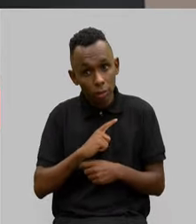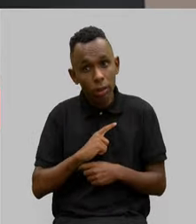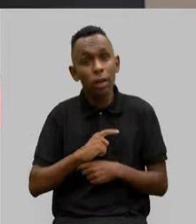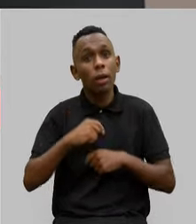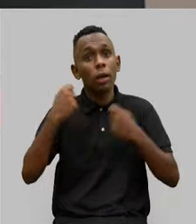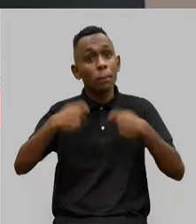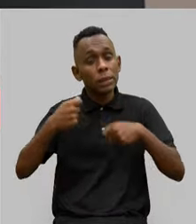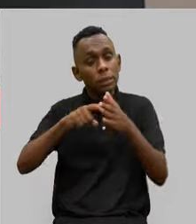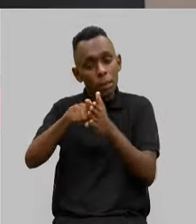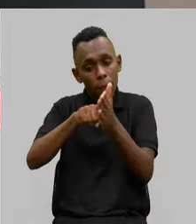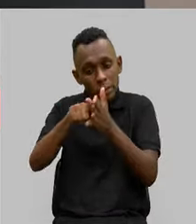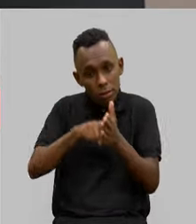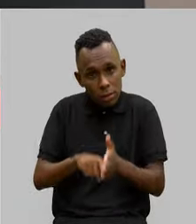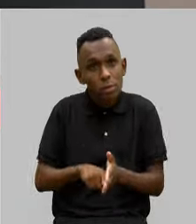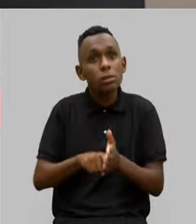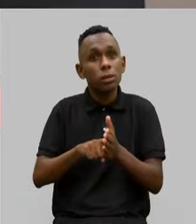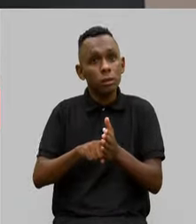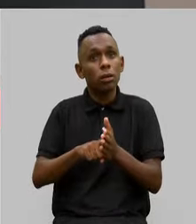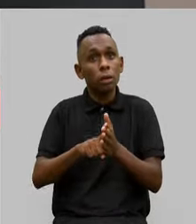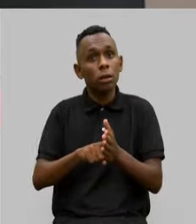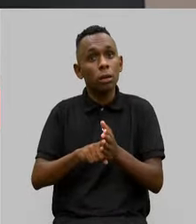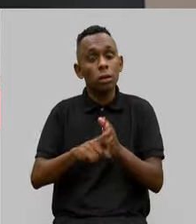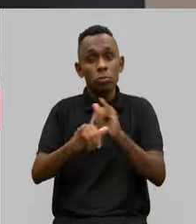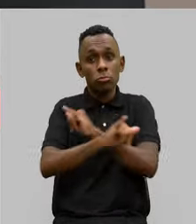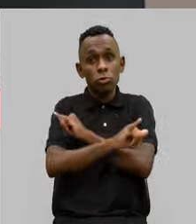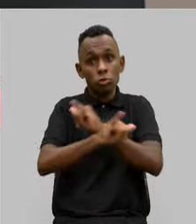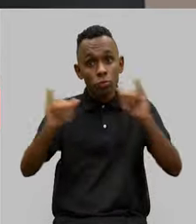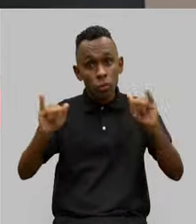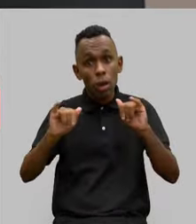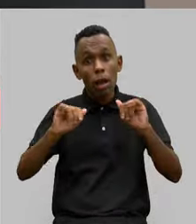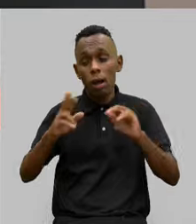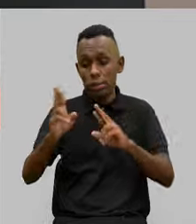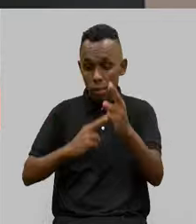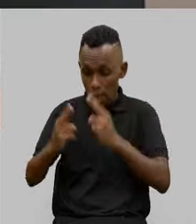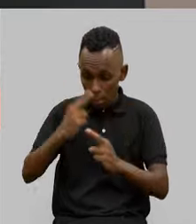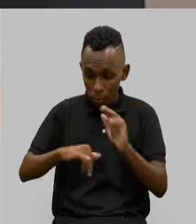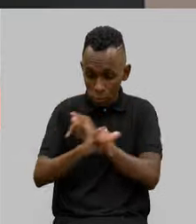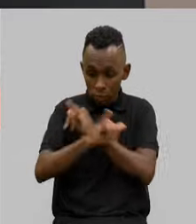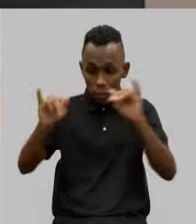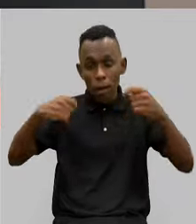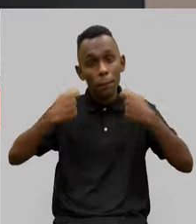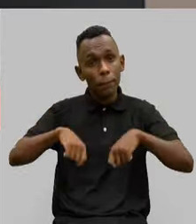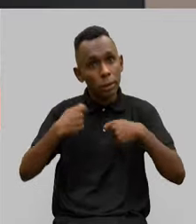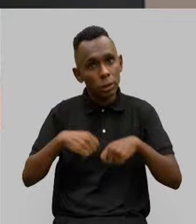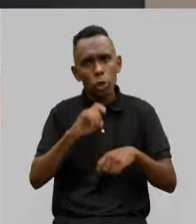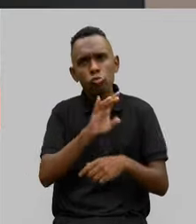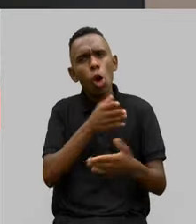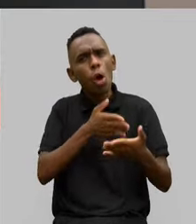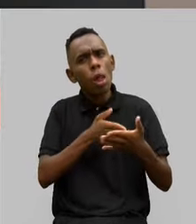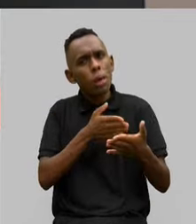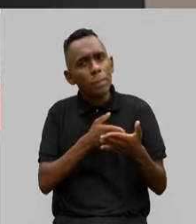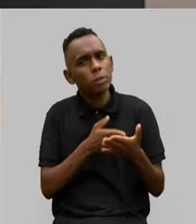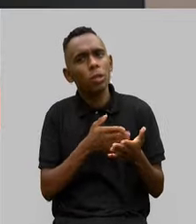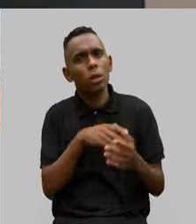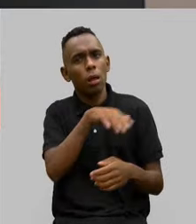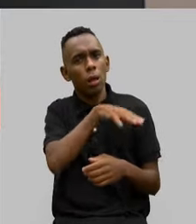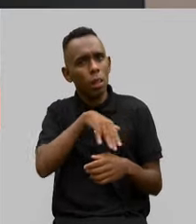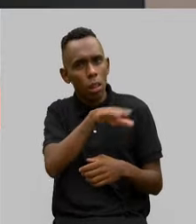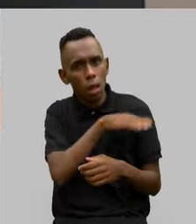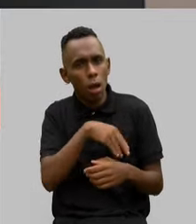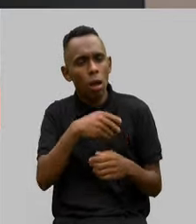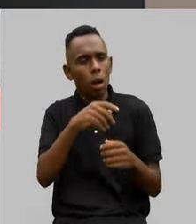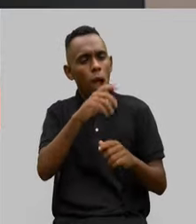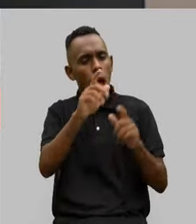fazer pesquisa precisamos divulgar esses resultados das pesquisas e não limitá-los né a conhecimento de